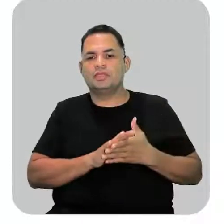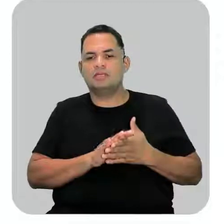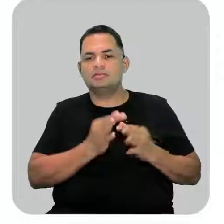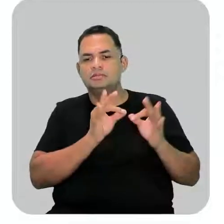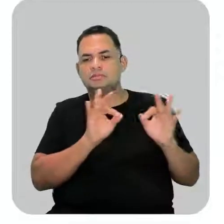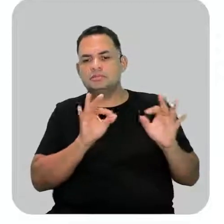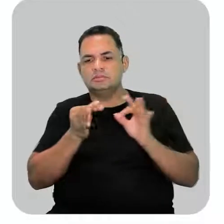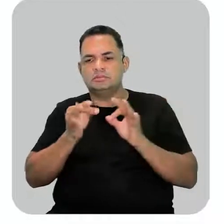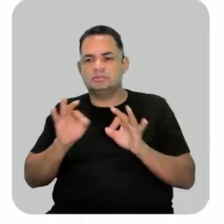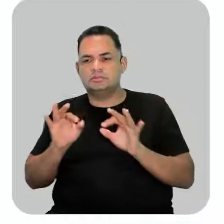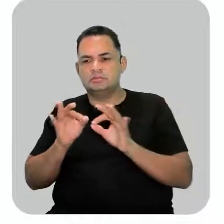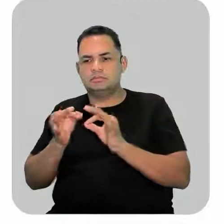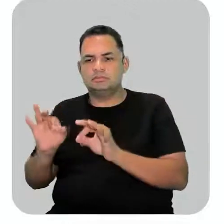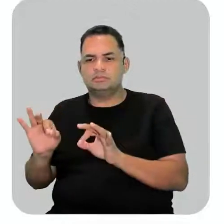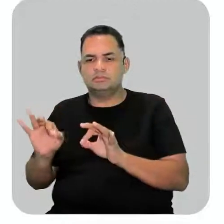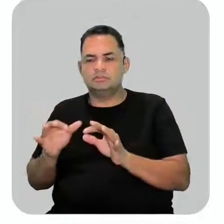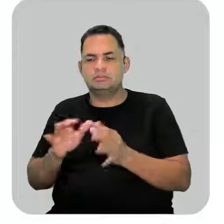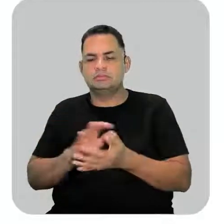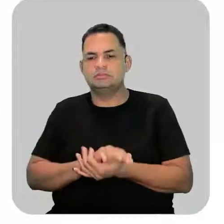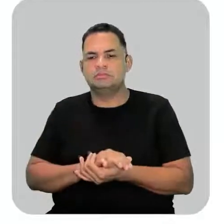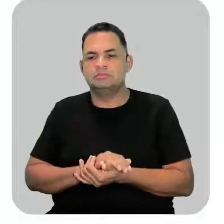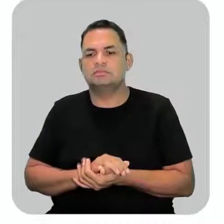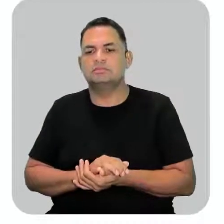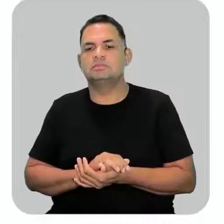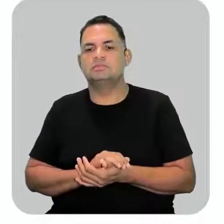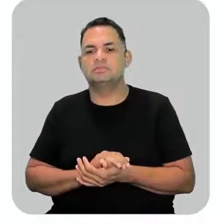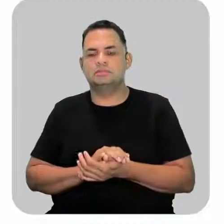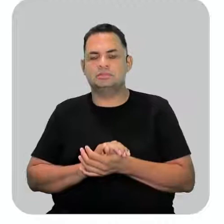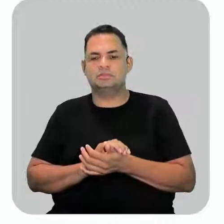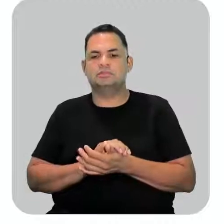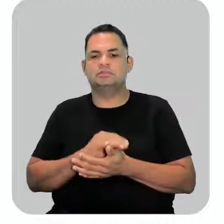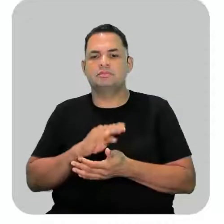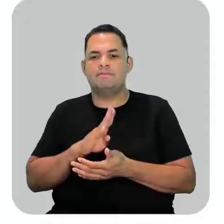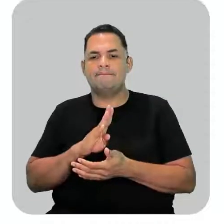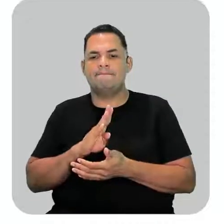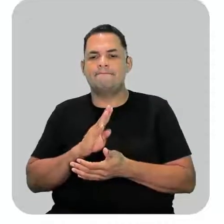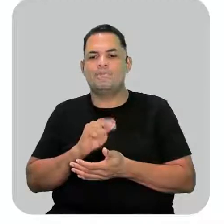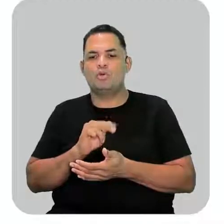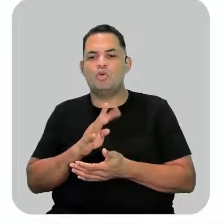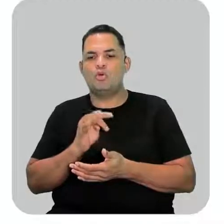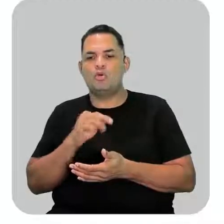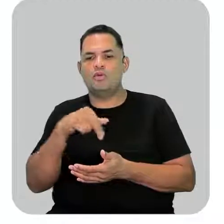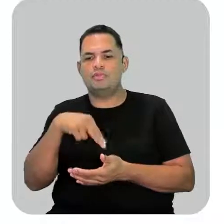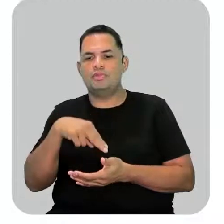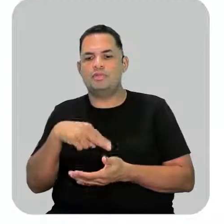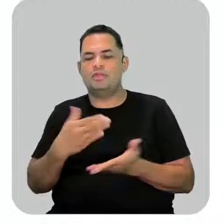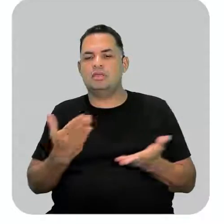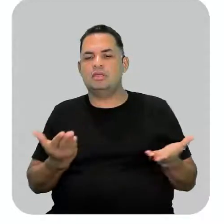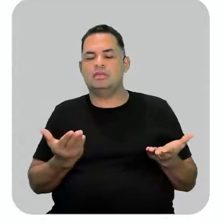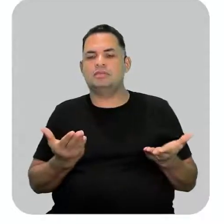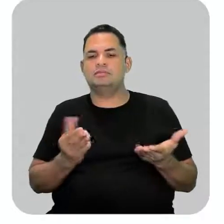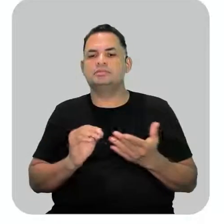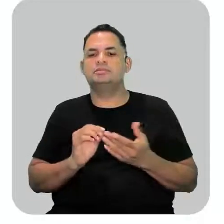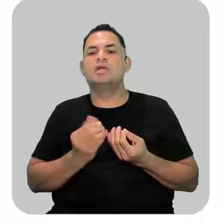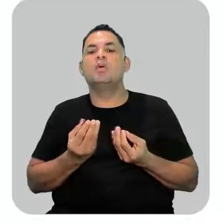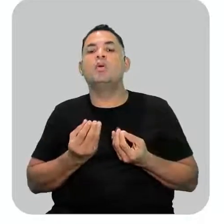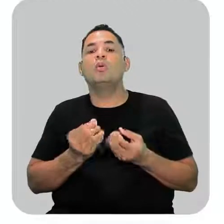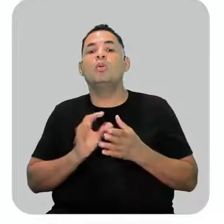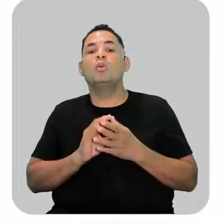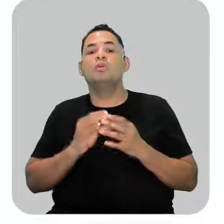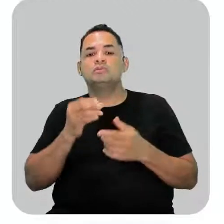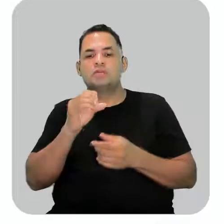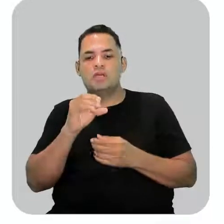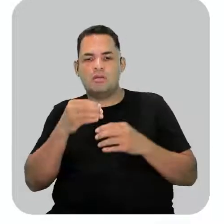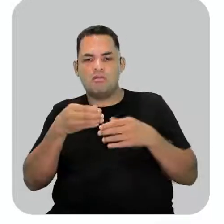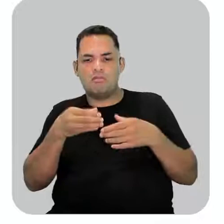ligação simples, ligação simples. Então, eu já sei que vai ficar butan. Aonde está a minha